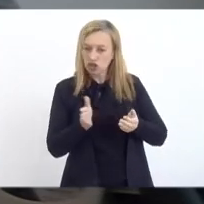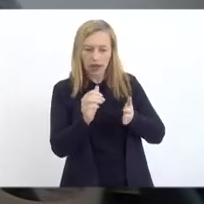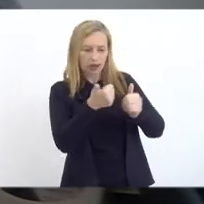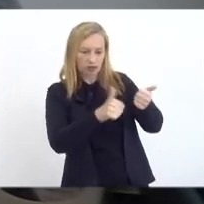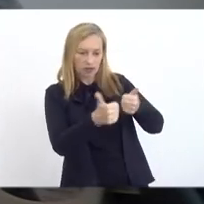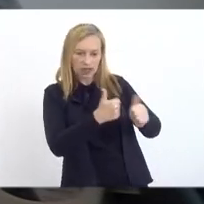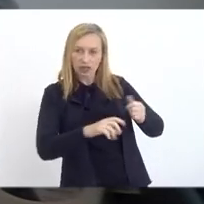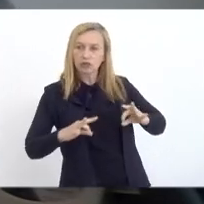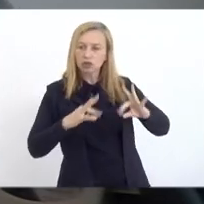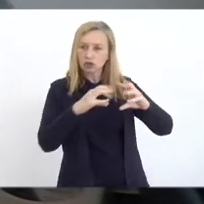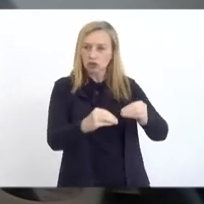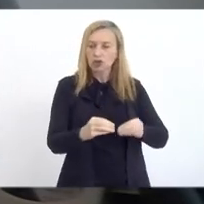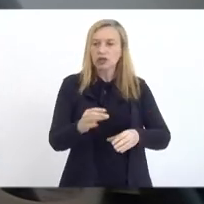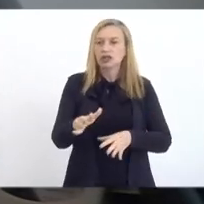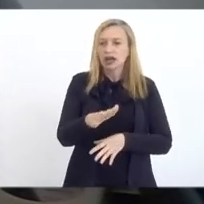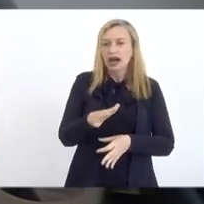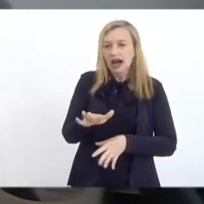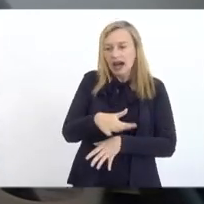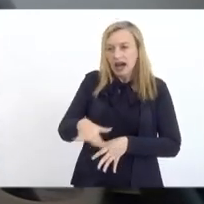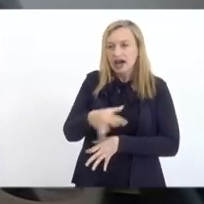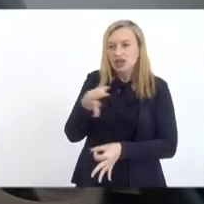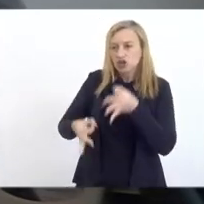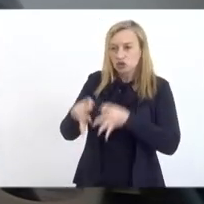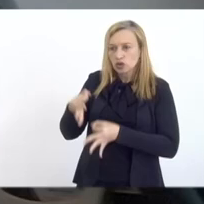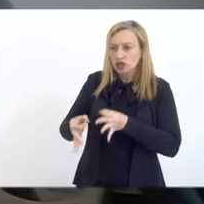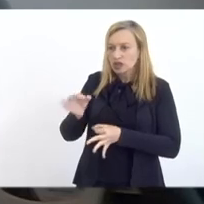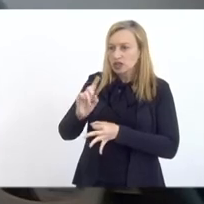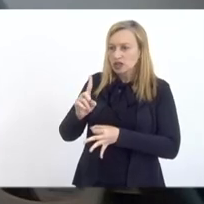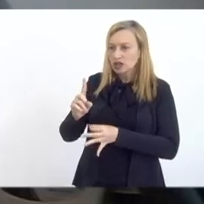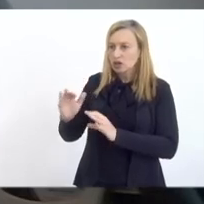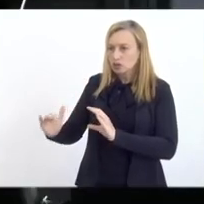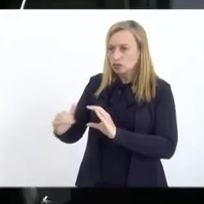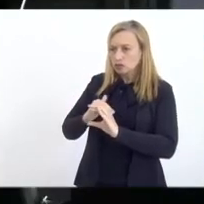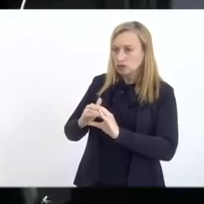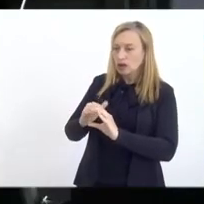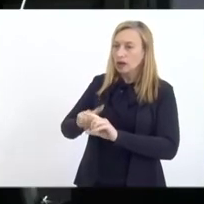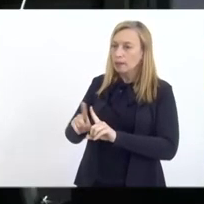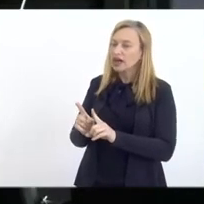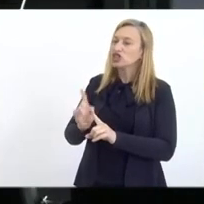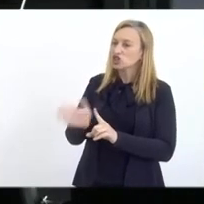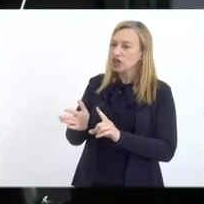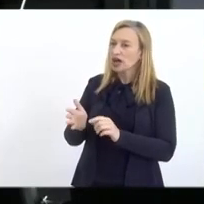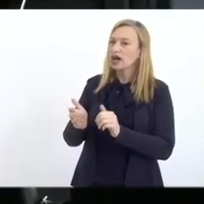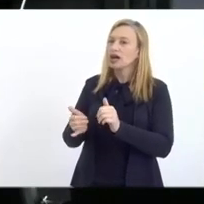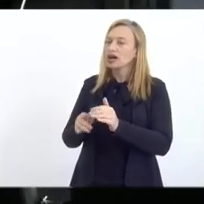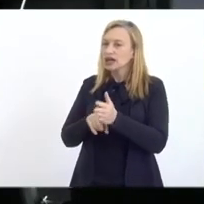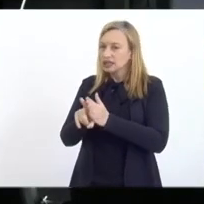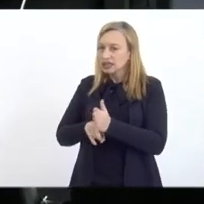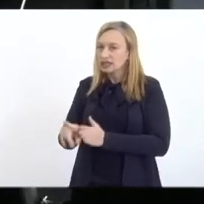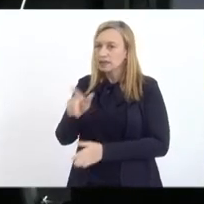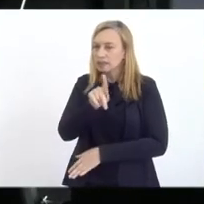parte jurídica, o nosso jurídico ainda não nos entregou, mas isso está sendo analisado já pela PGE. Acredito que aqui, como o deputado